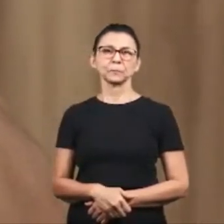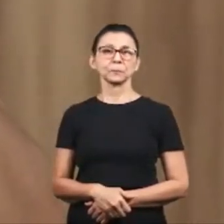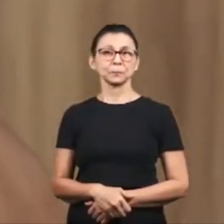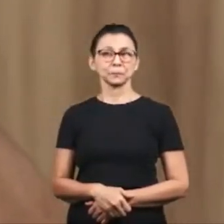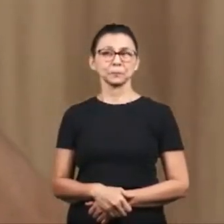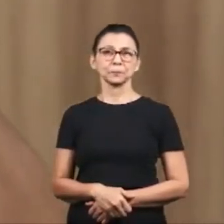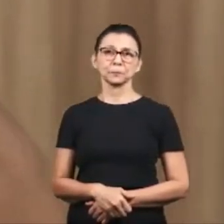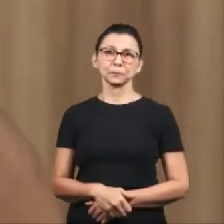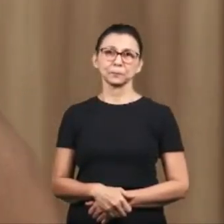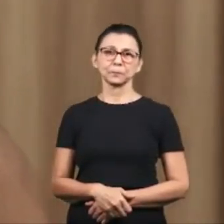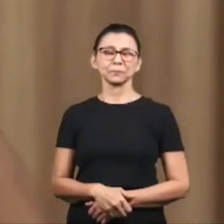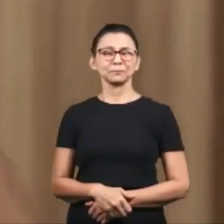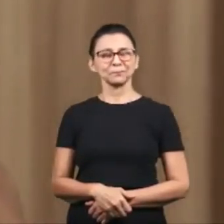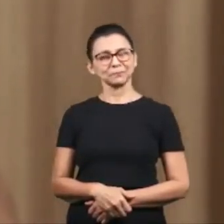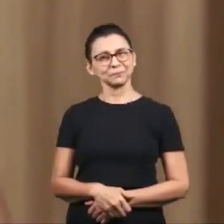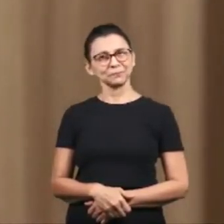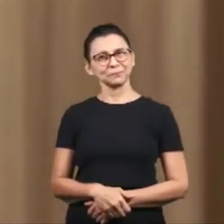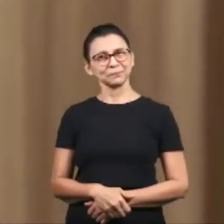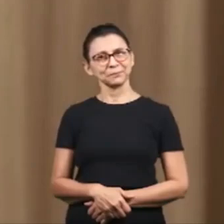1, 2, 3, 4.